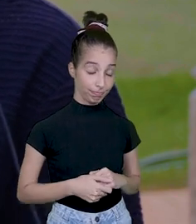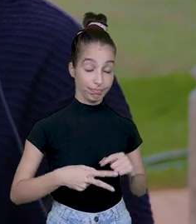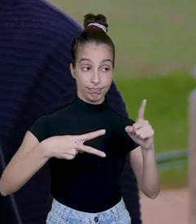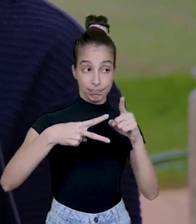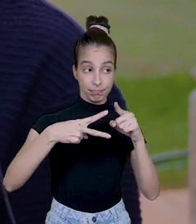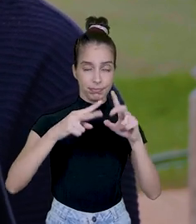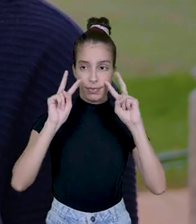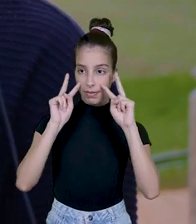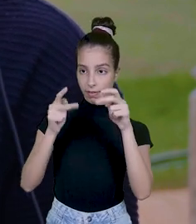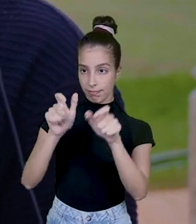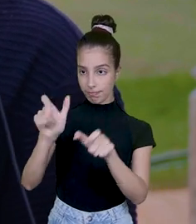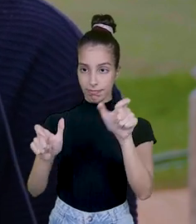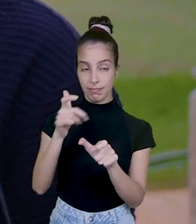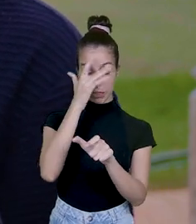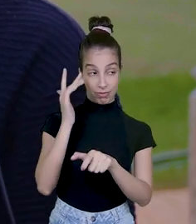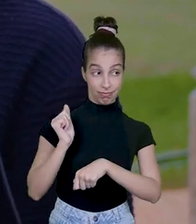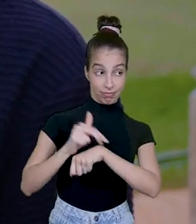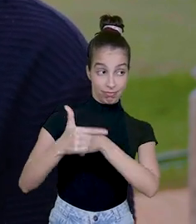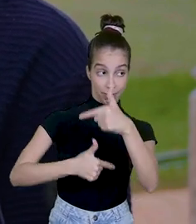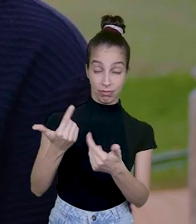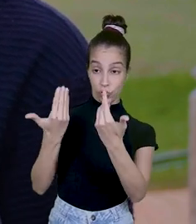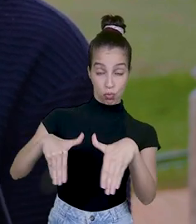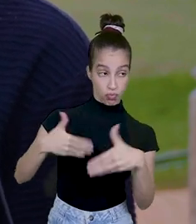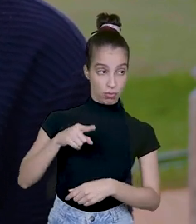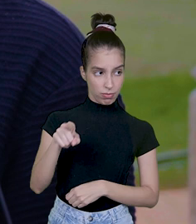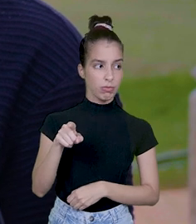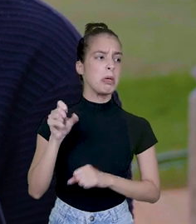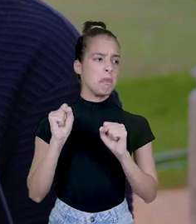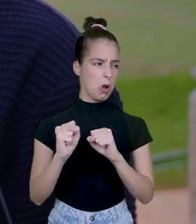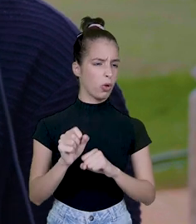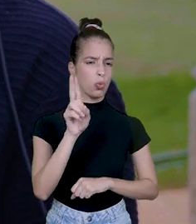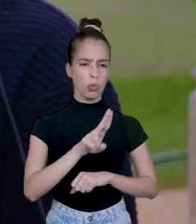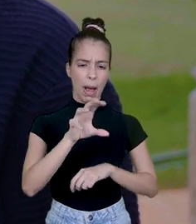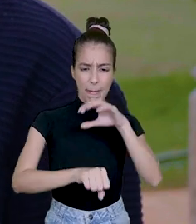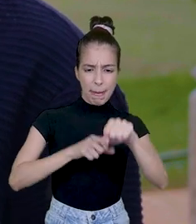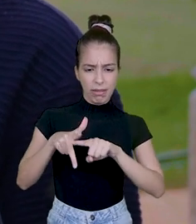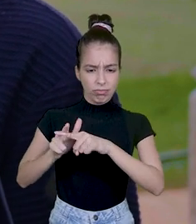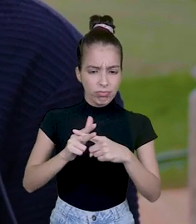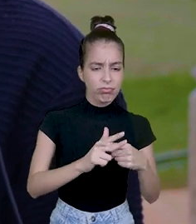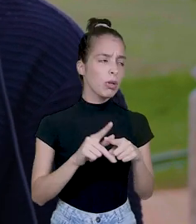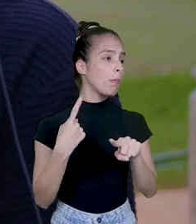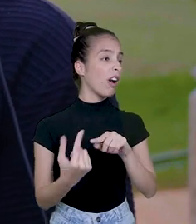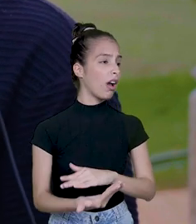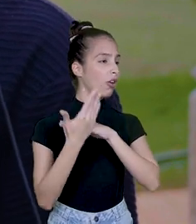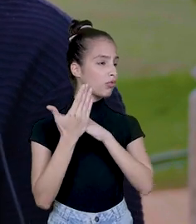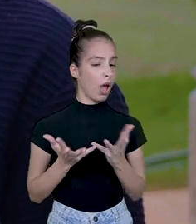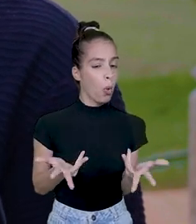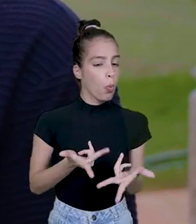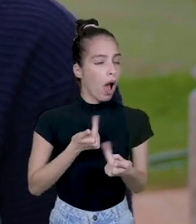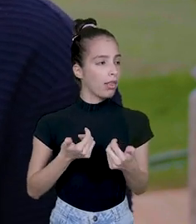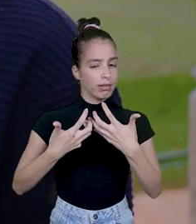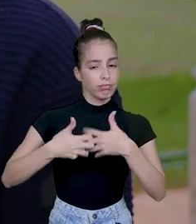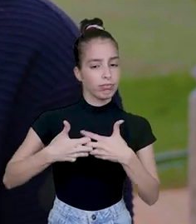público né pro servidor que aquele olhar que ele vai sim usufruir ao máximo das Ferramentas gerar C gerar qualidade e nós vamos